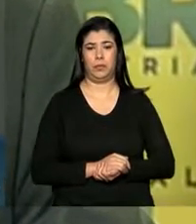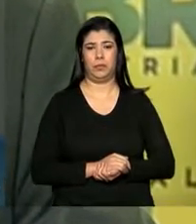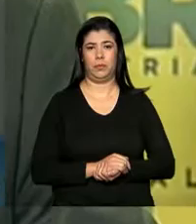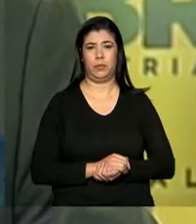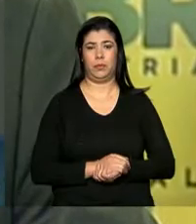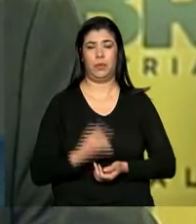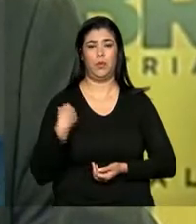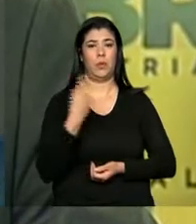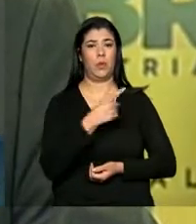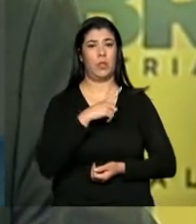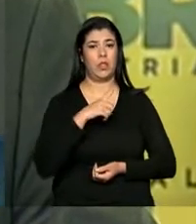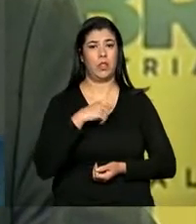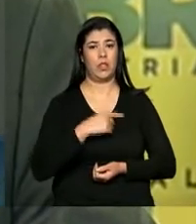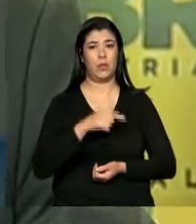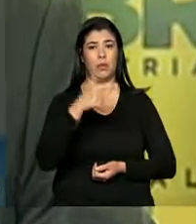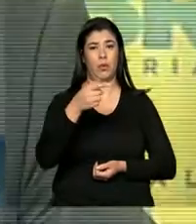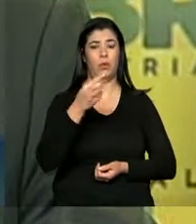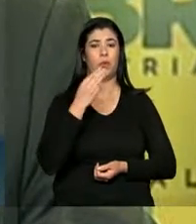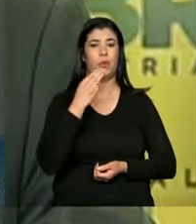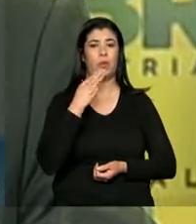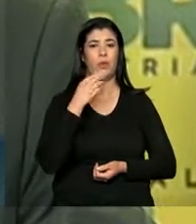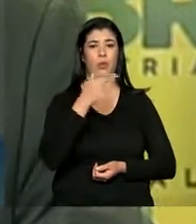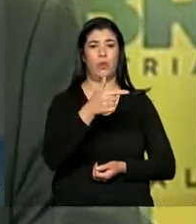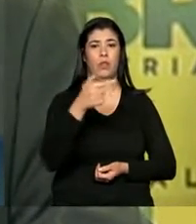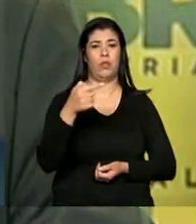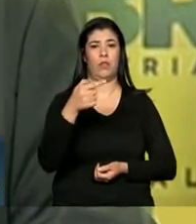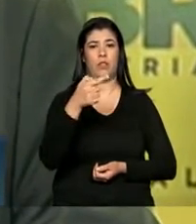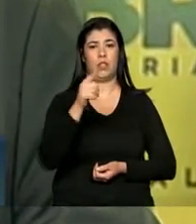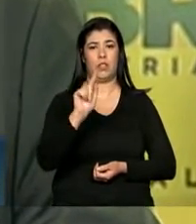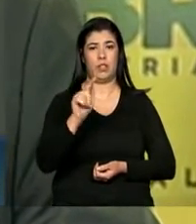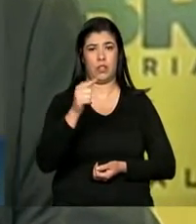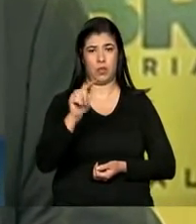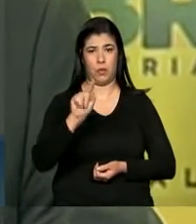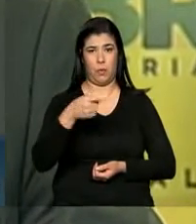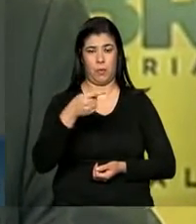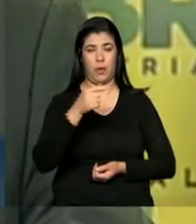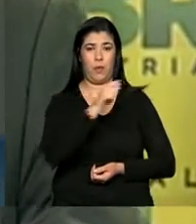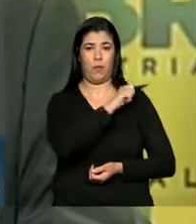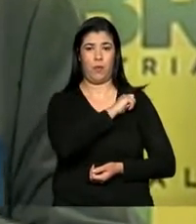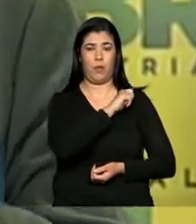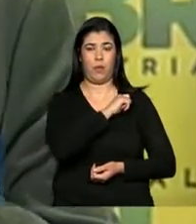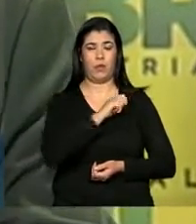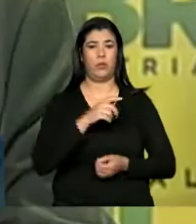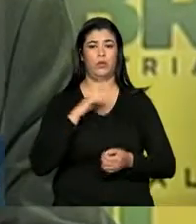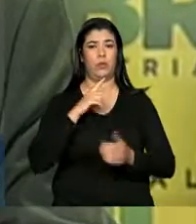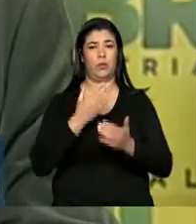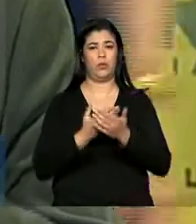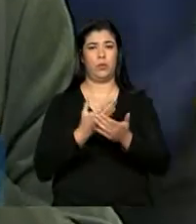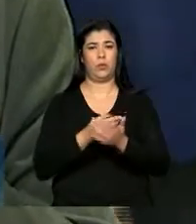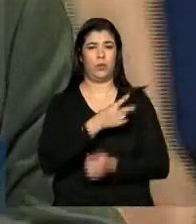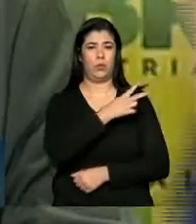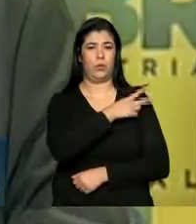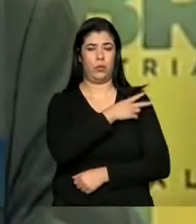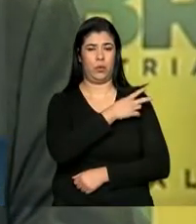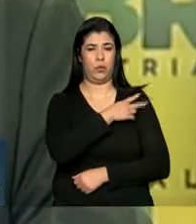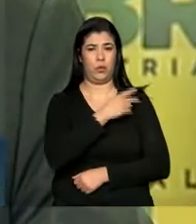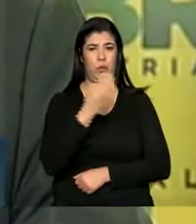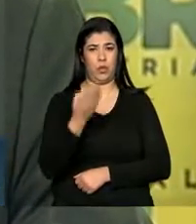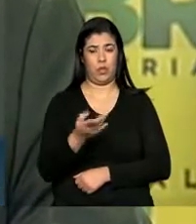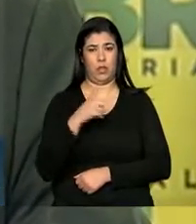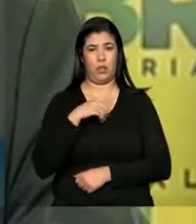Nós temos 2.227.000 alunos no terceiro ano do ensino médio. Os dados que nós vamos apresentar referem-se